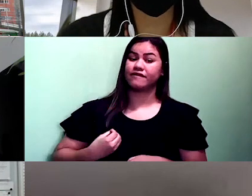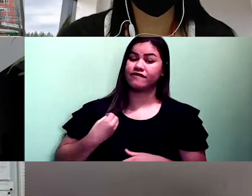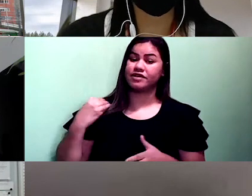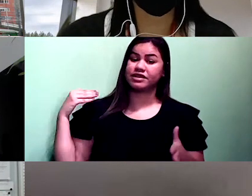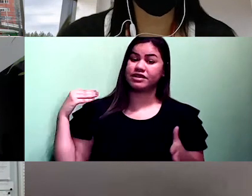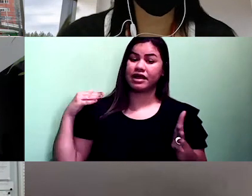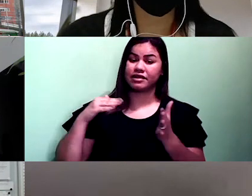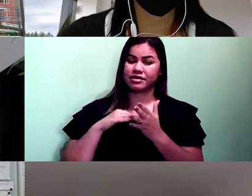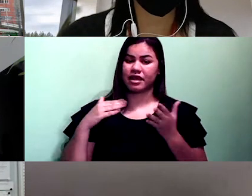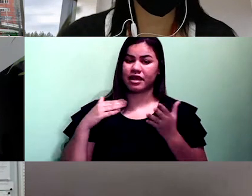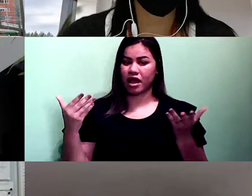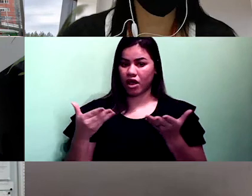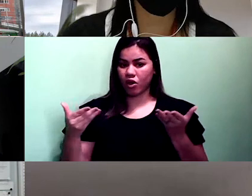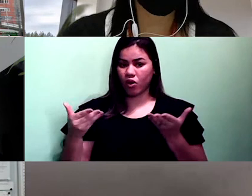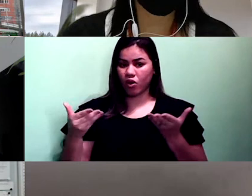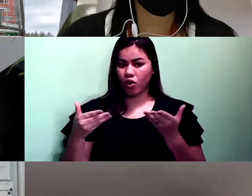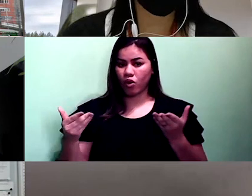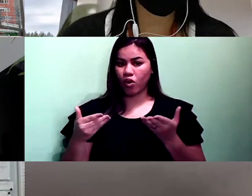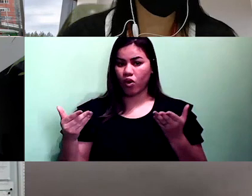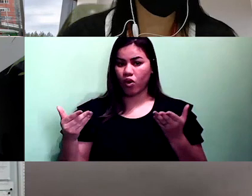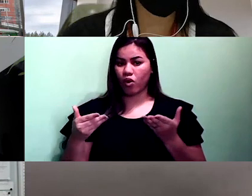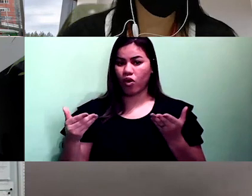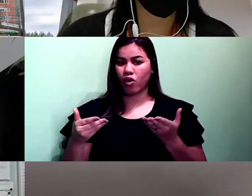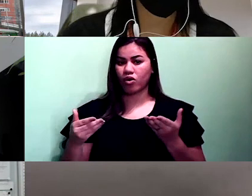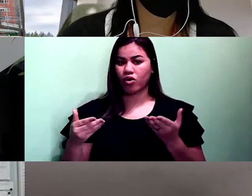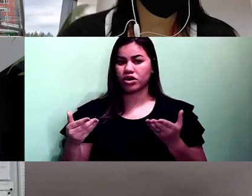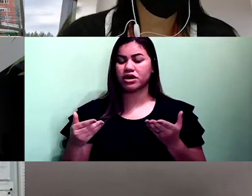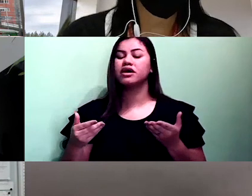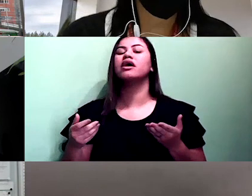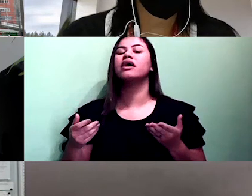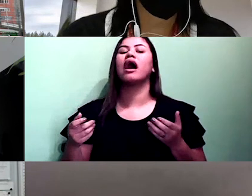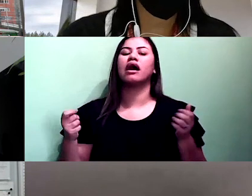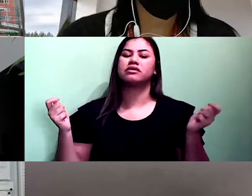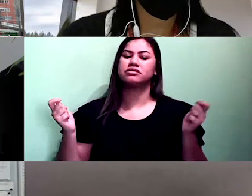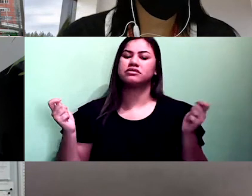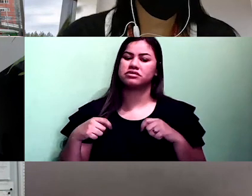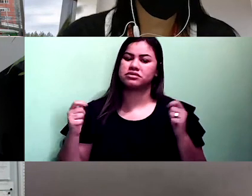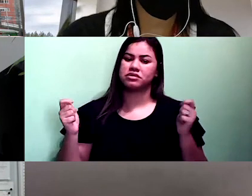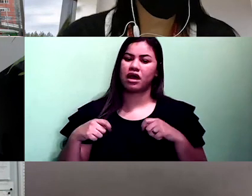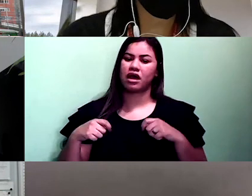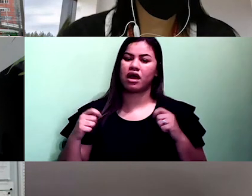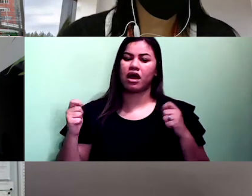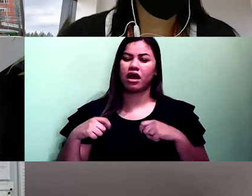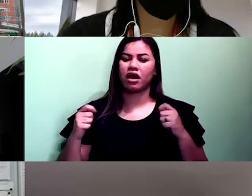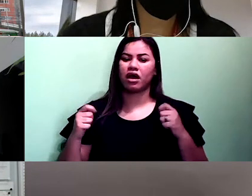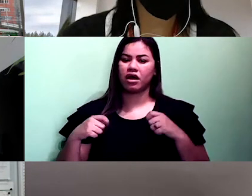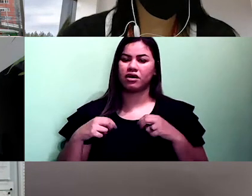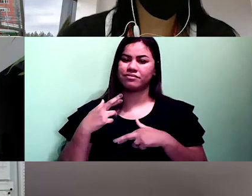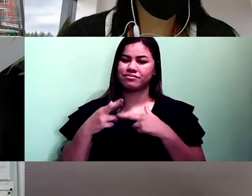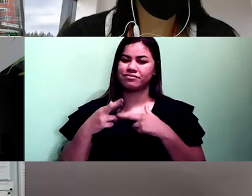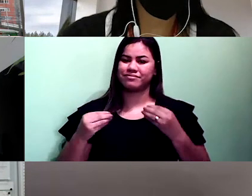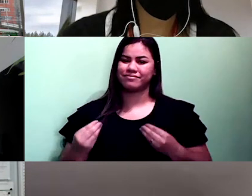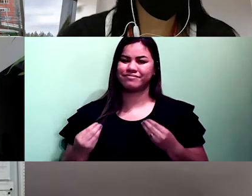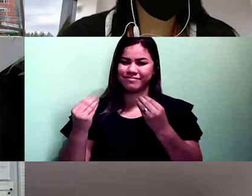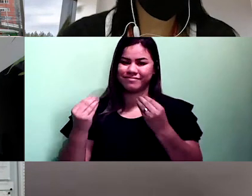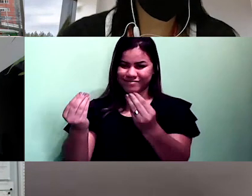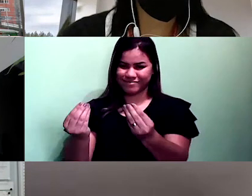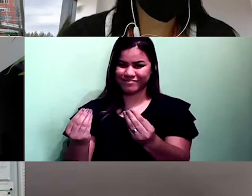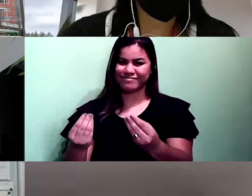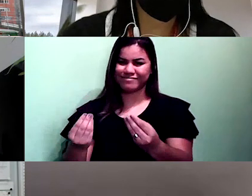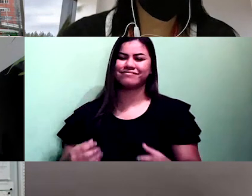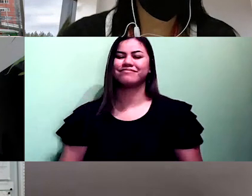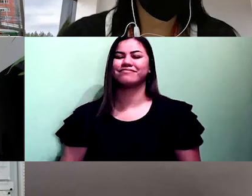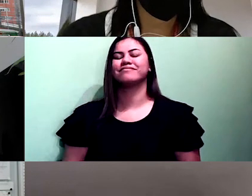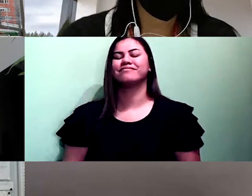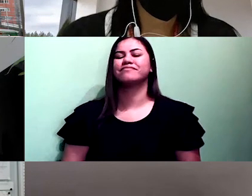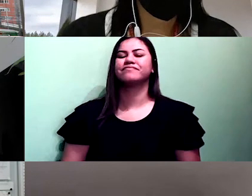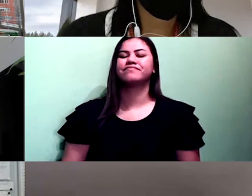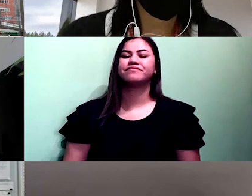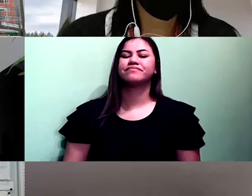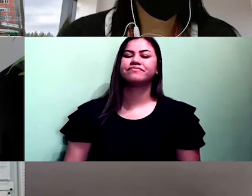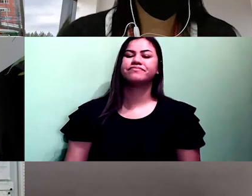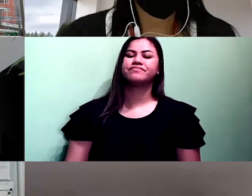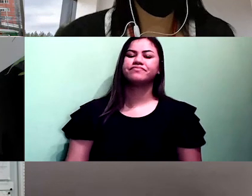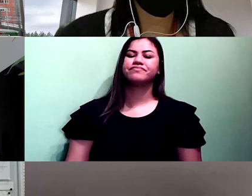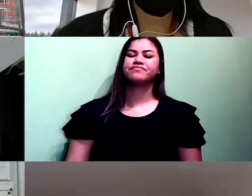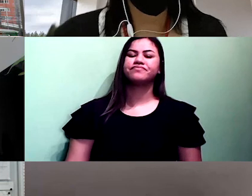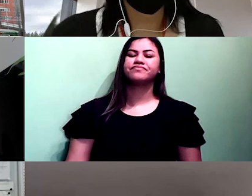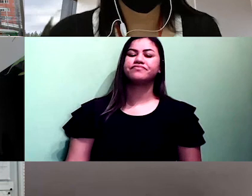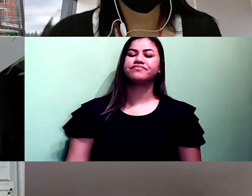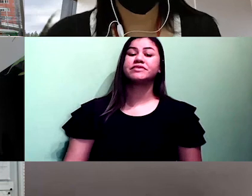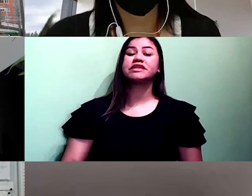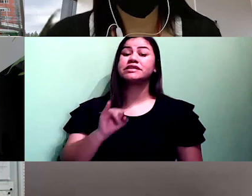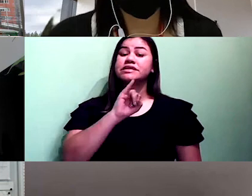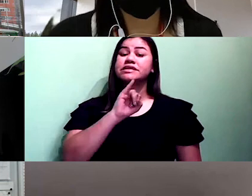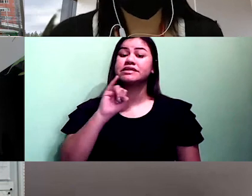momento, ainda assistindo a apresentação, o prêmio será enviado para a unidade dela. Se